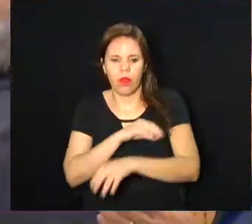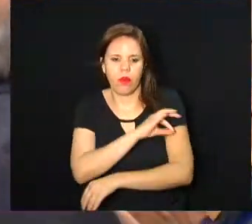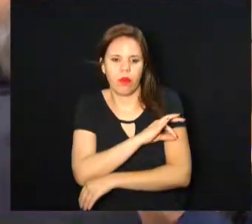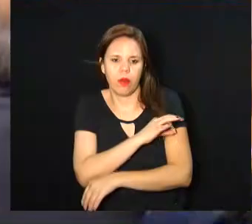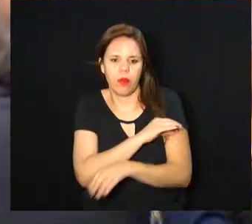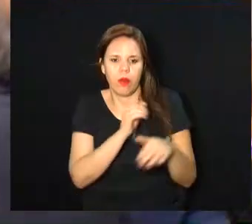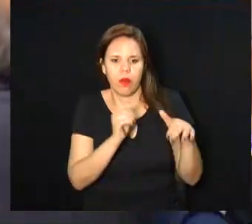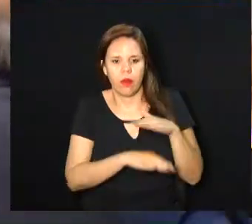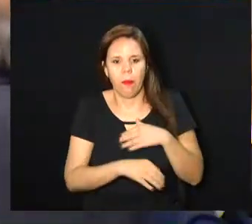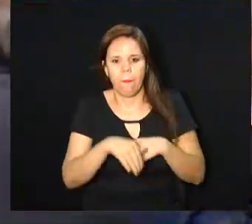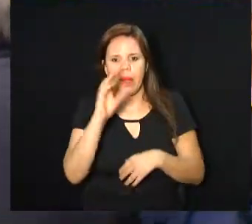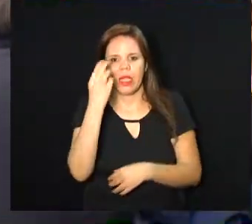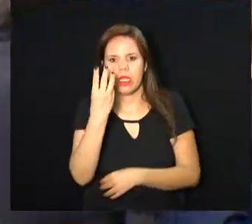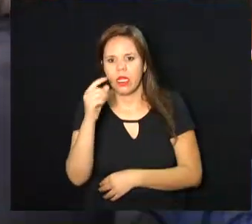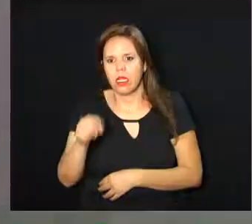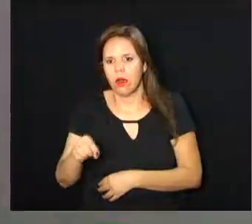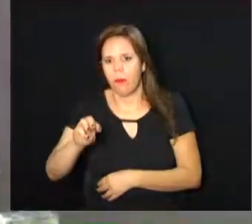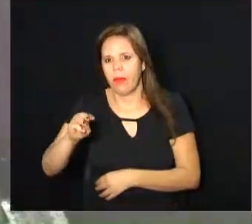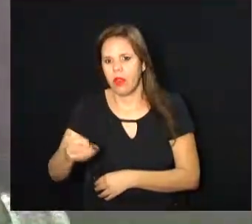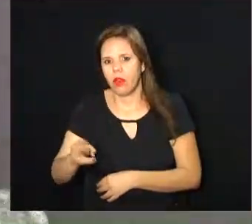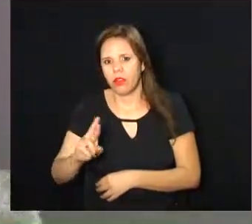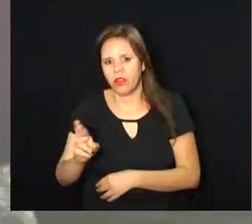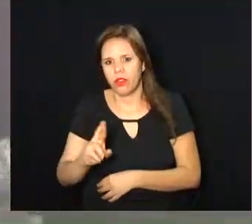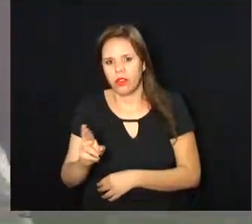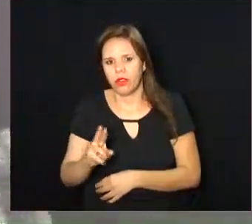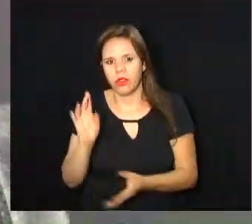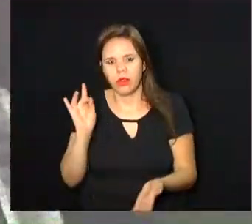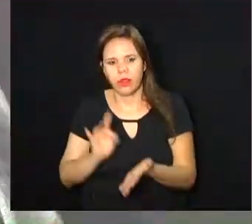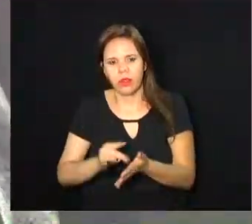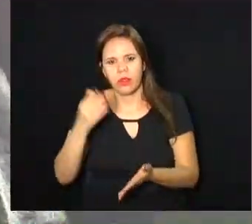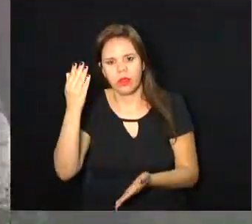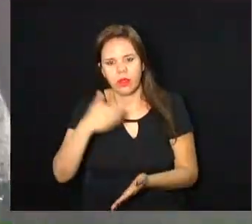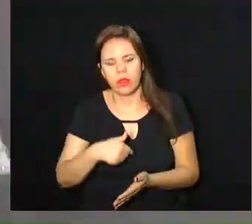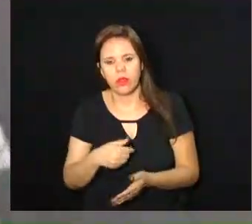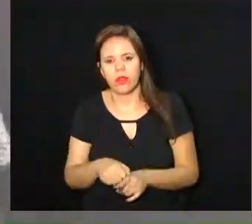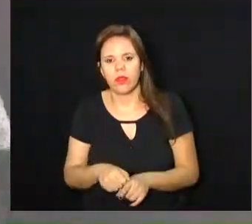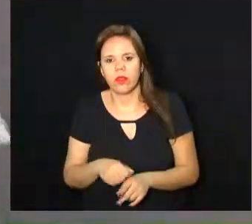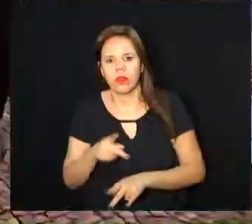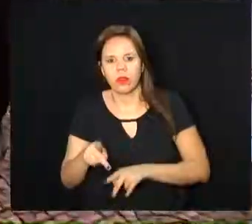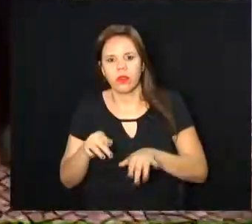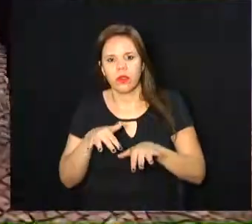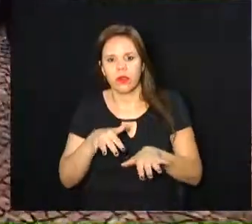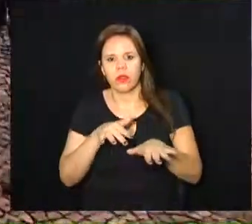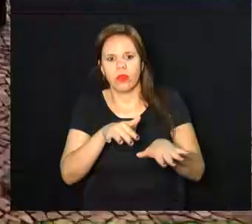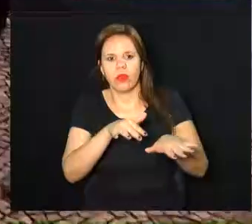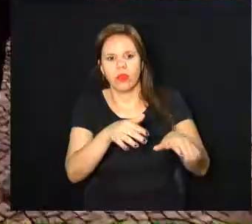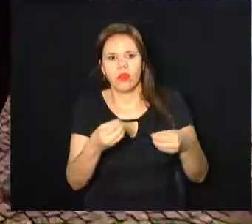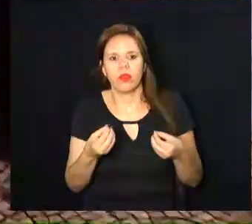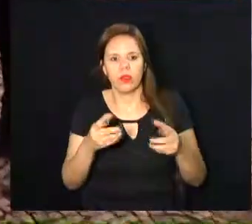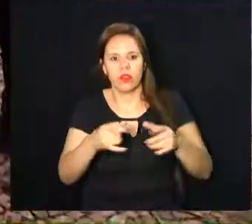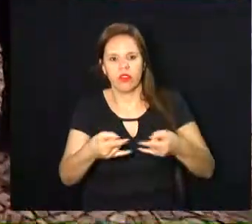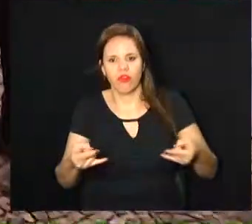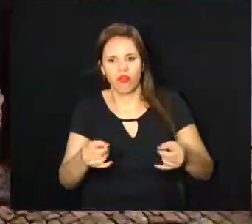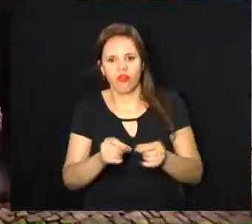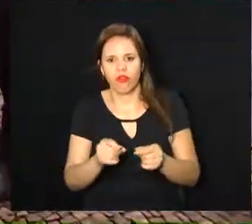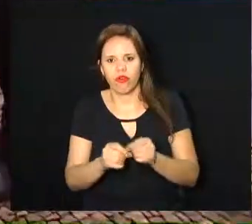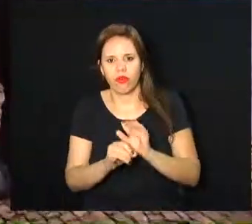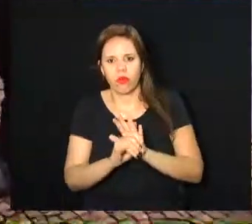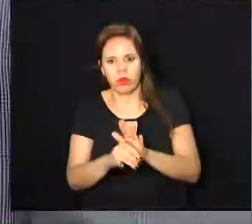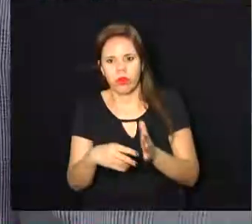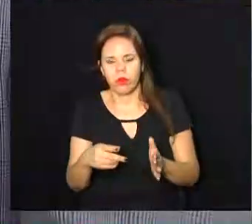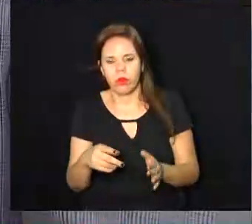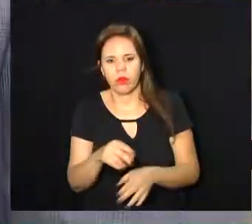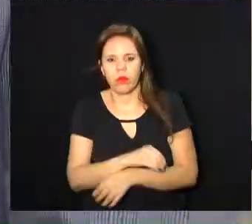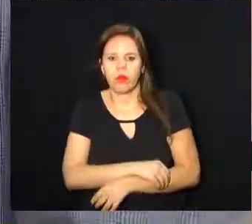mais de 31 milhões de reais. O fato histórico contou até com caminhada e entrega de um cheque simbólico para o